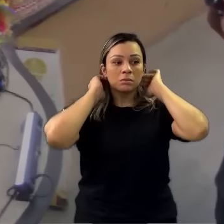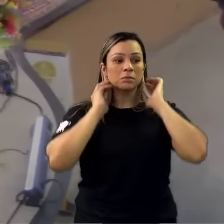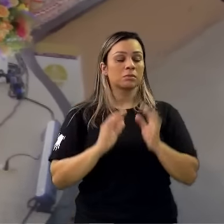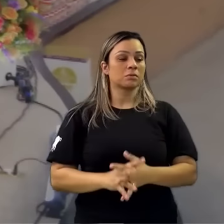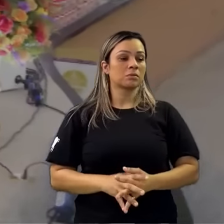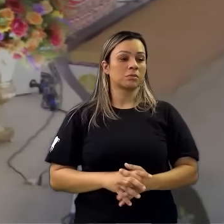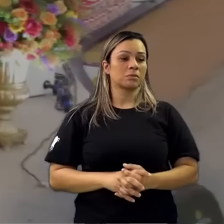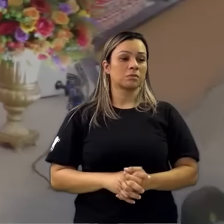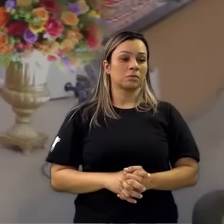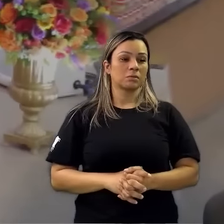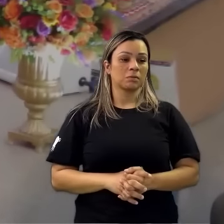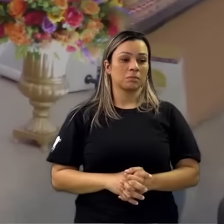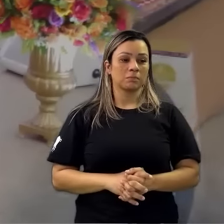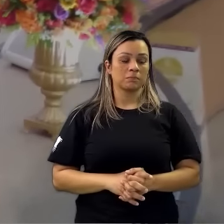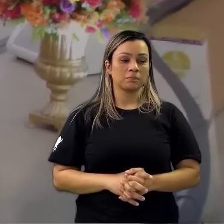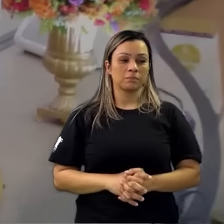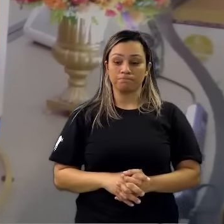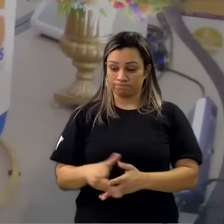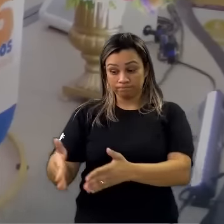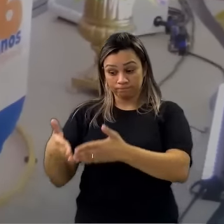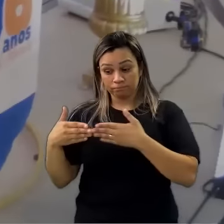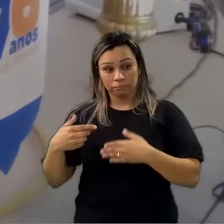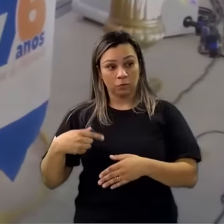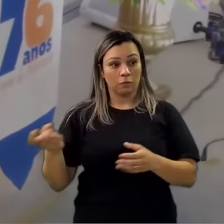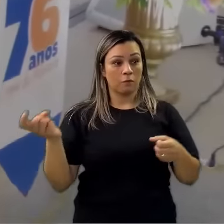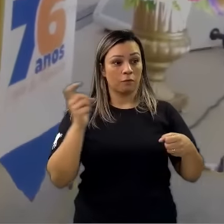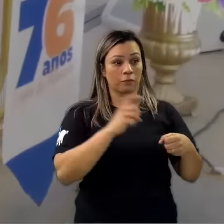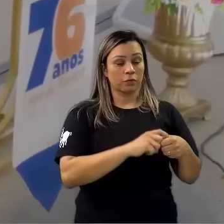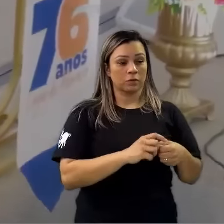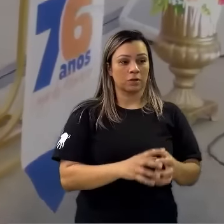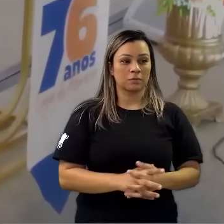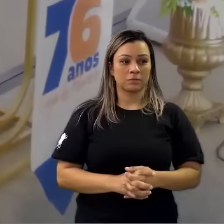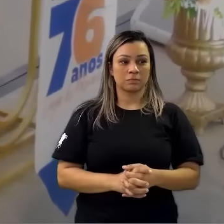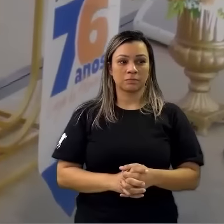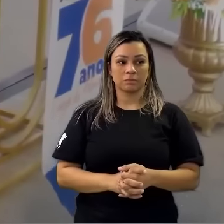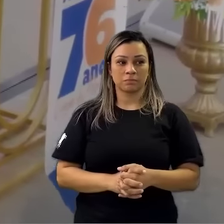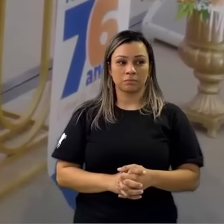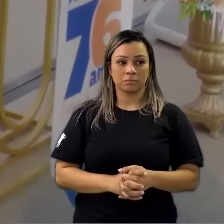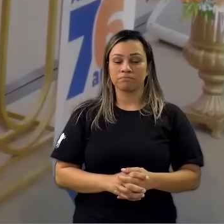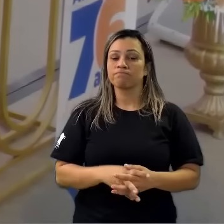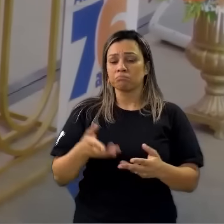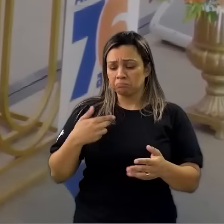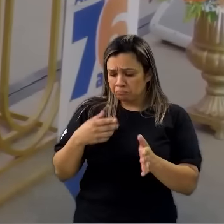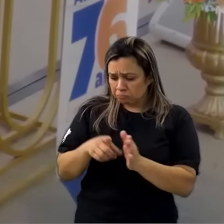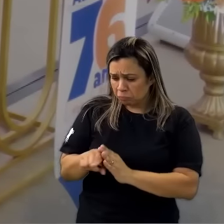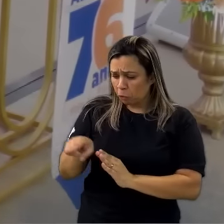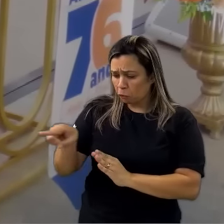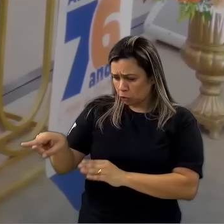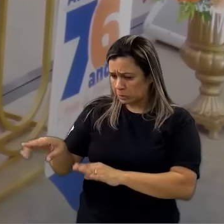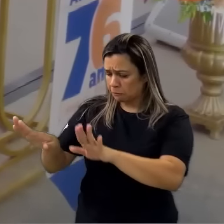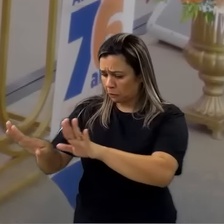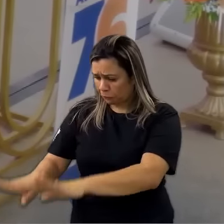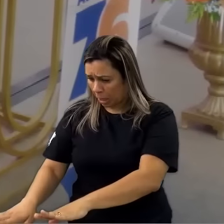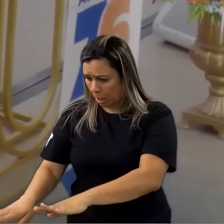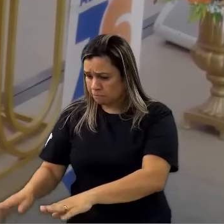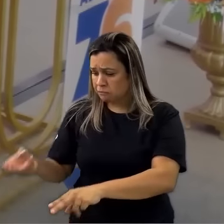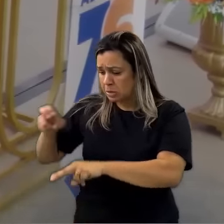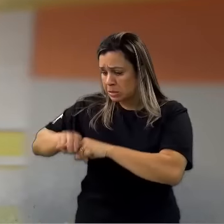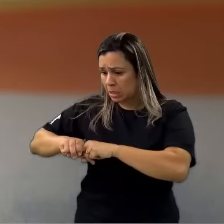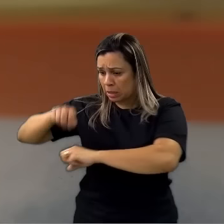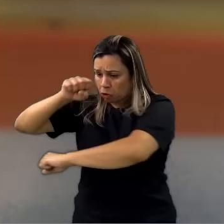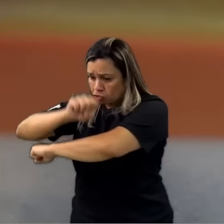Agora você me dá licença que eu preciso voltar só para desencargo de consciência você quer ficar aqui fora quer sentar na janela ou quer entrar para dentro